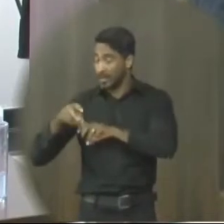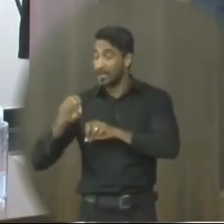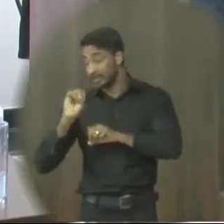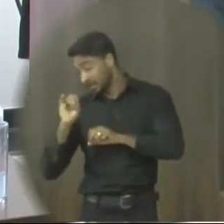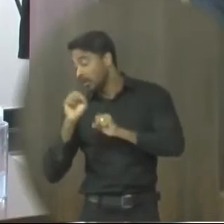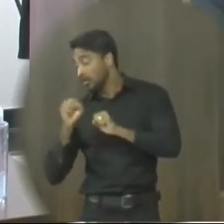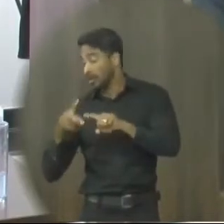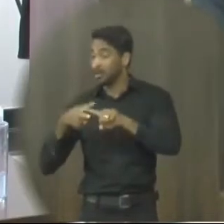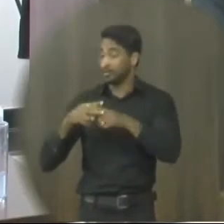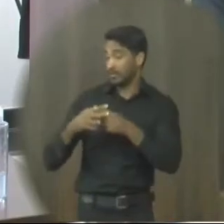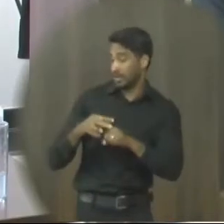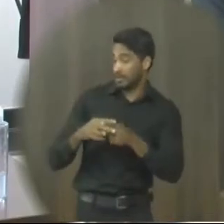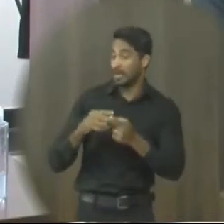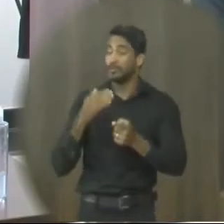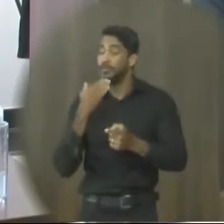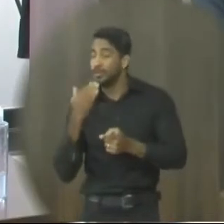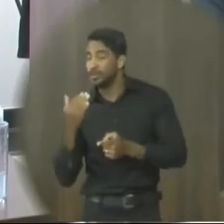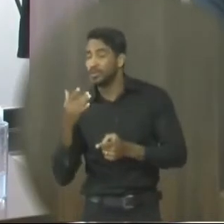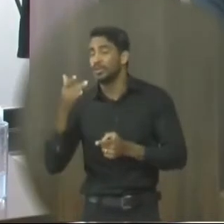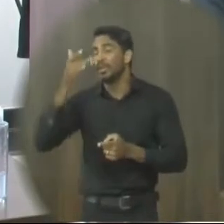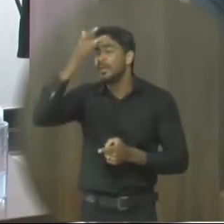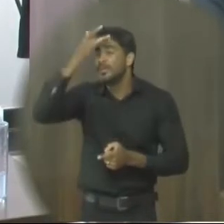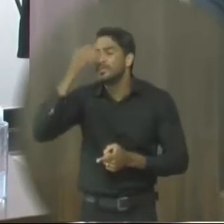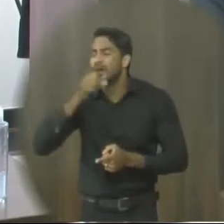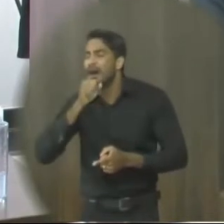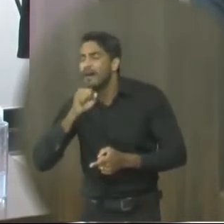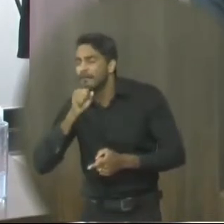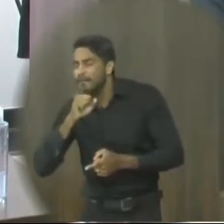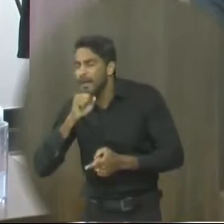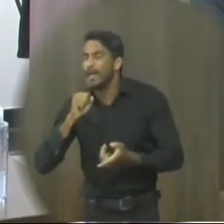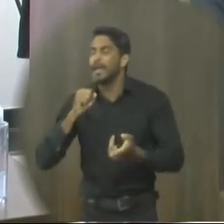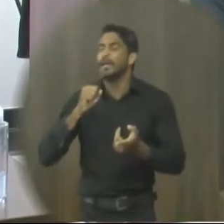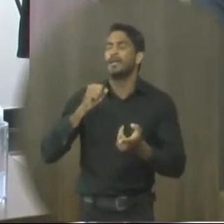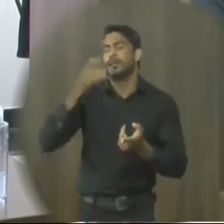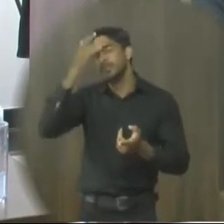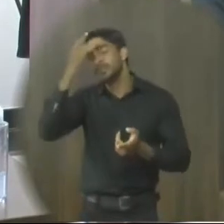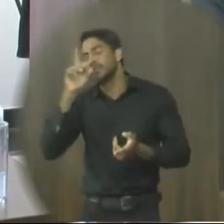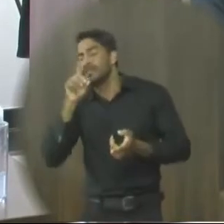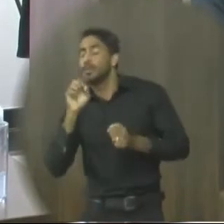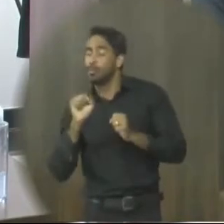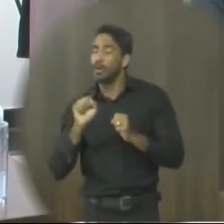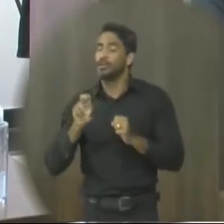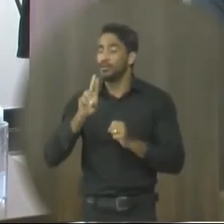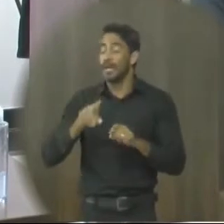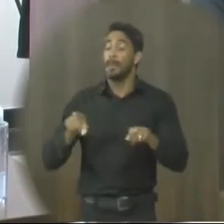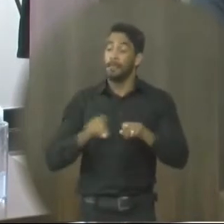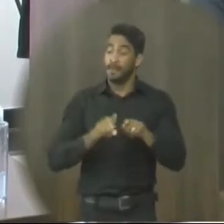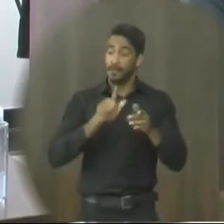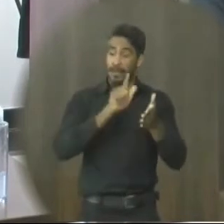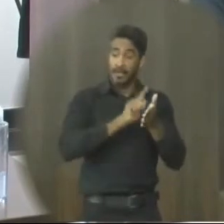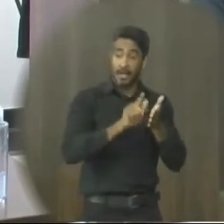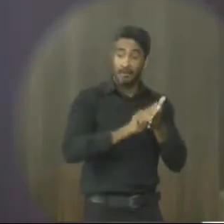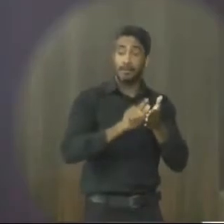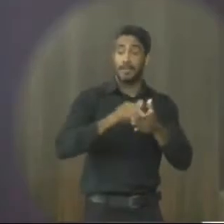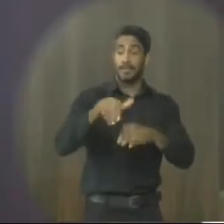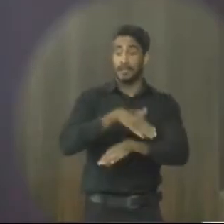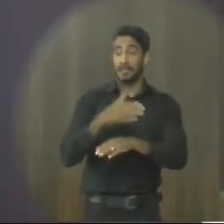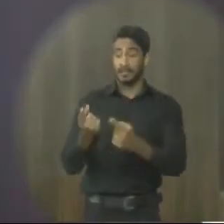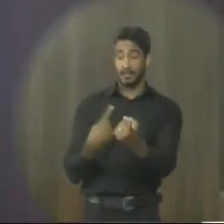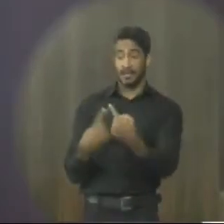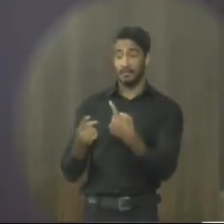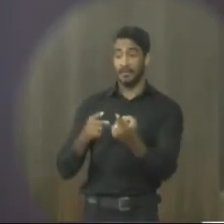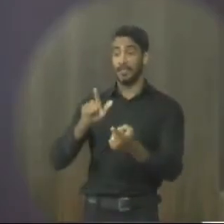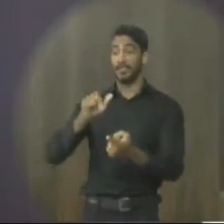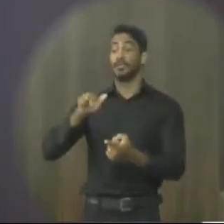para o IPERDI, o idoso, poder também fazer a atividade física dele. E a limpeza na avenida Júlia Gomes de Freitas, no bairro